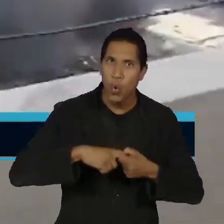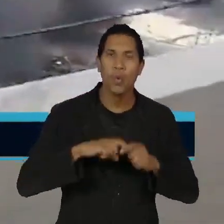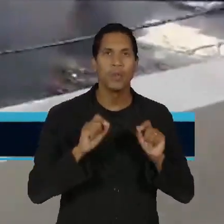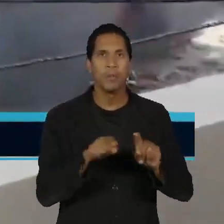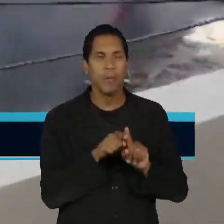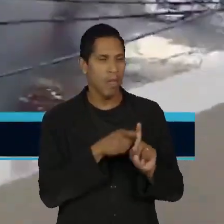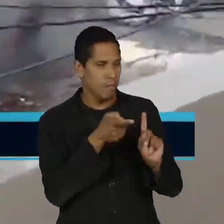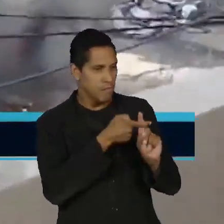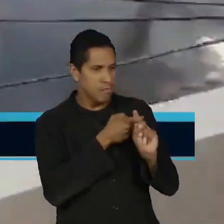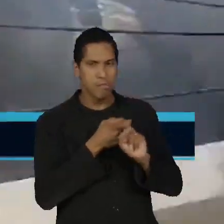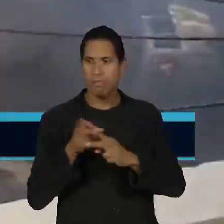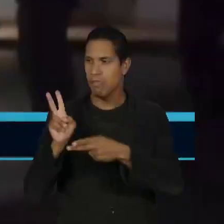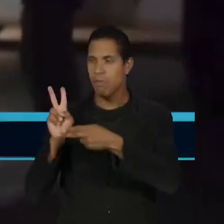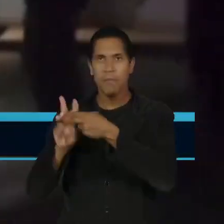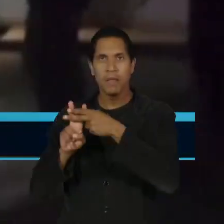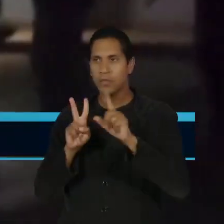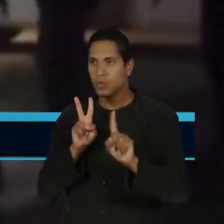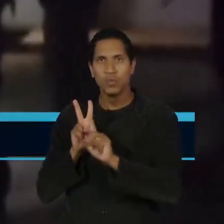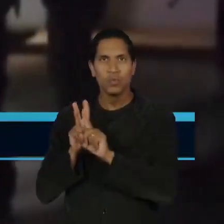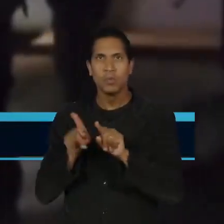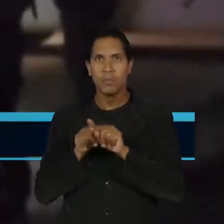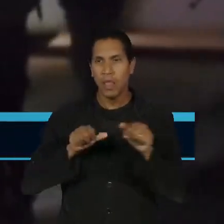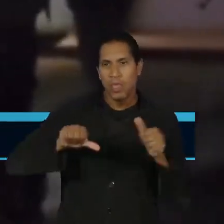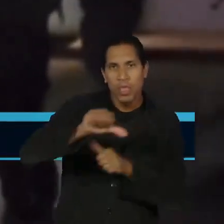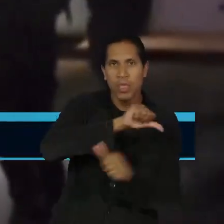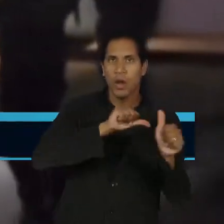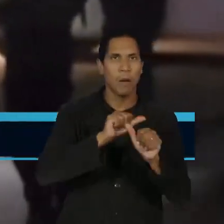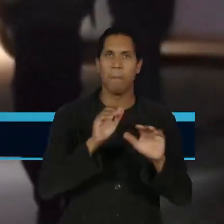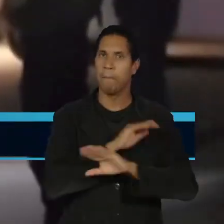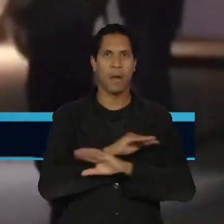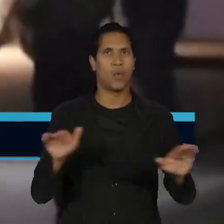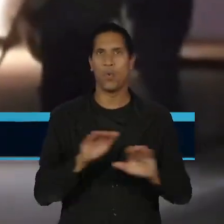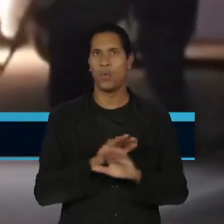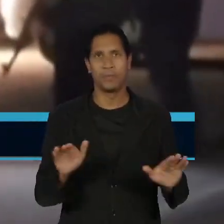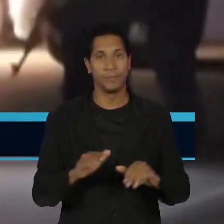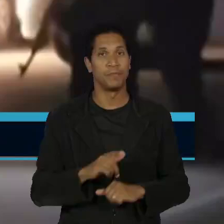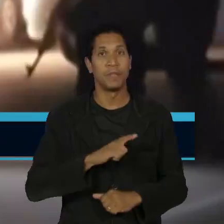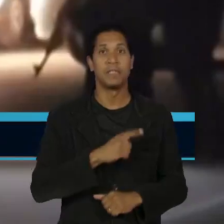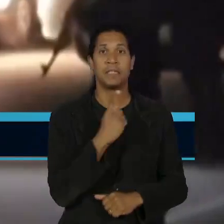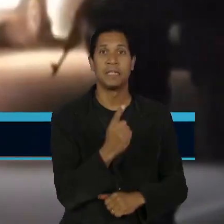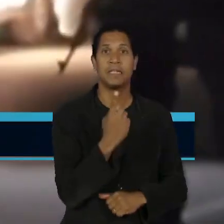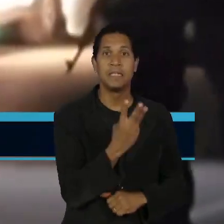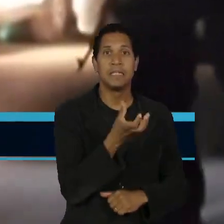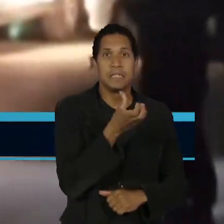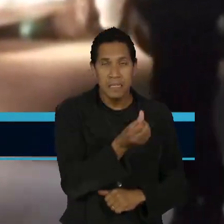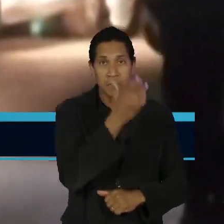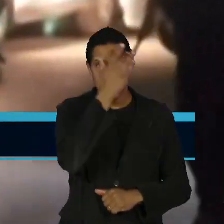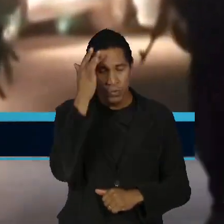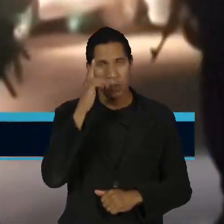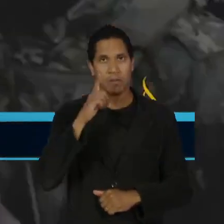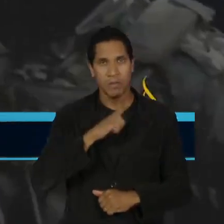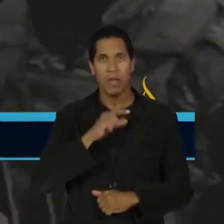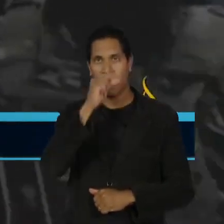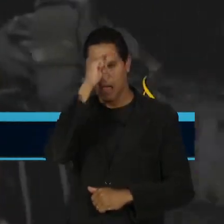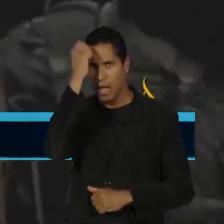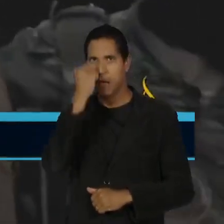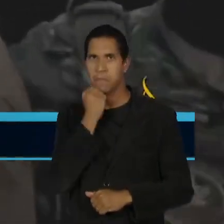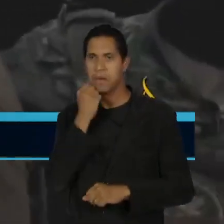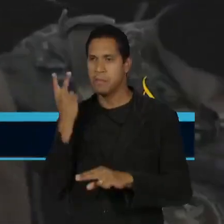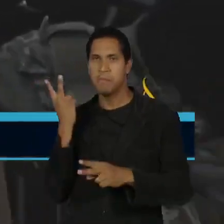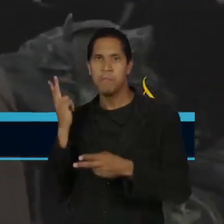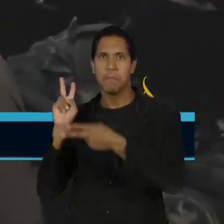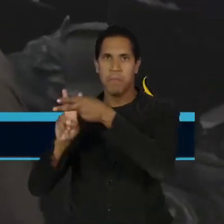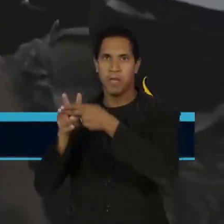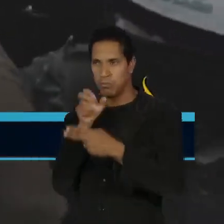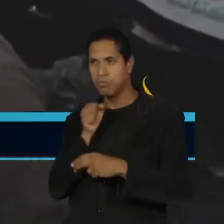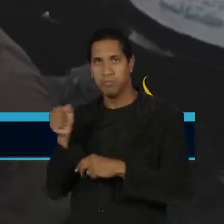prisioneiros palestinos. Segundo o governo israelense, 136 pessoas ainda são prisioneiras do Hamas e o